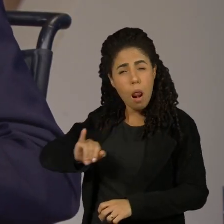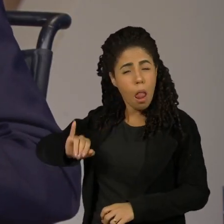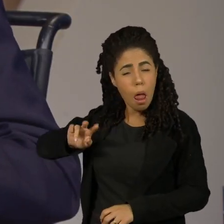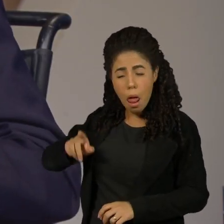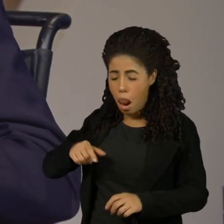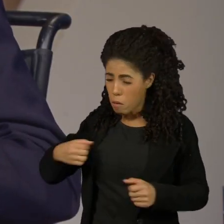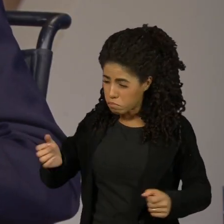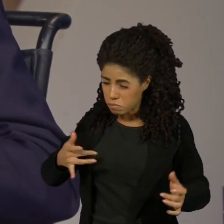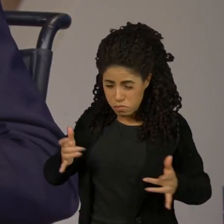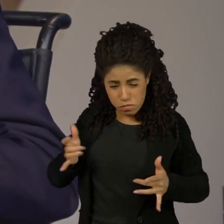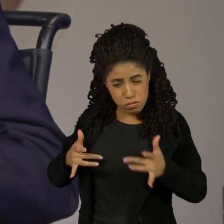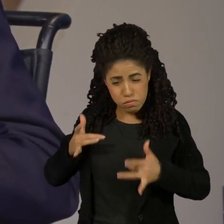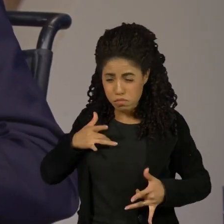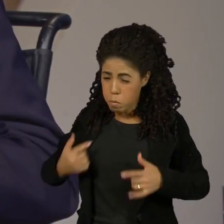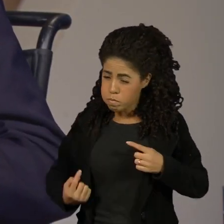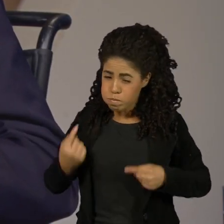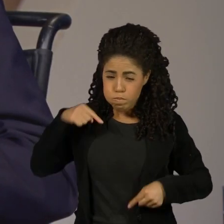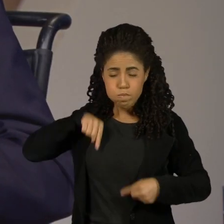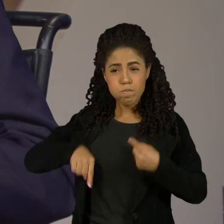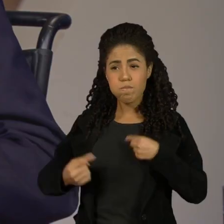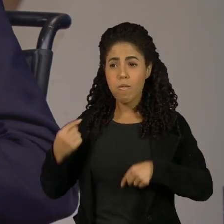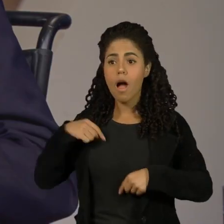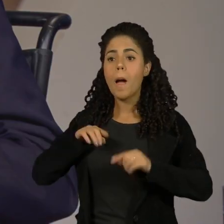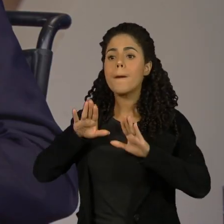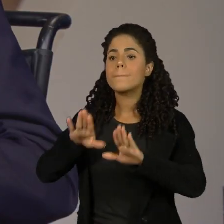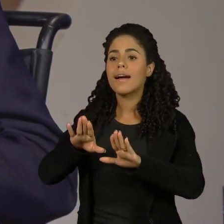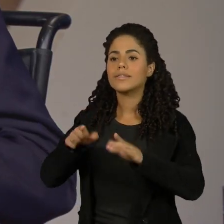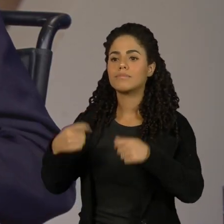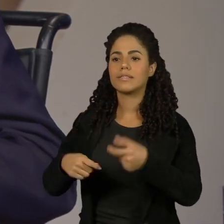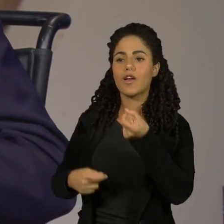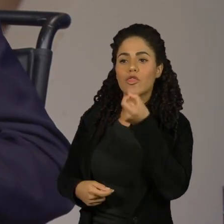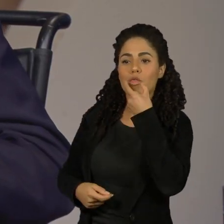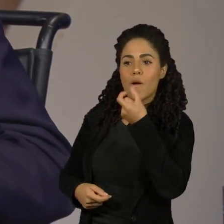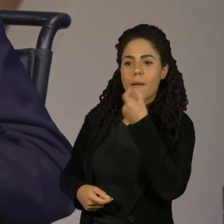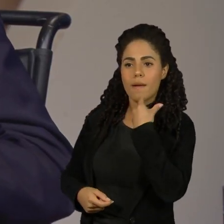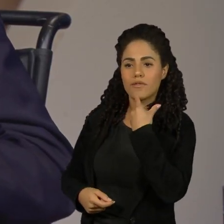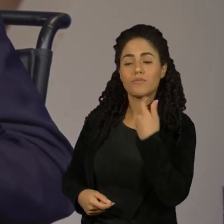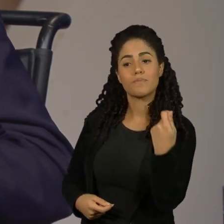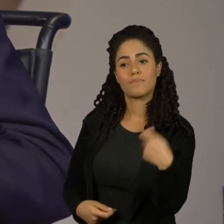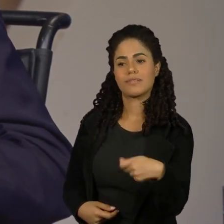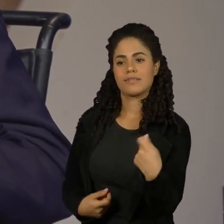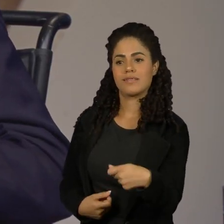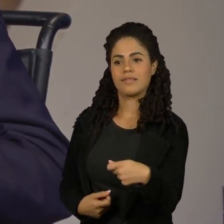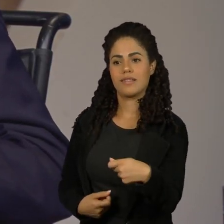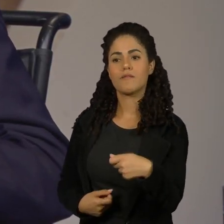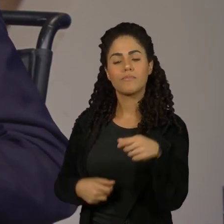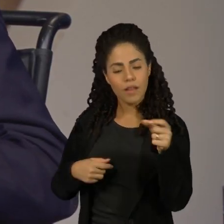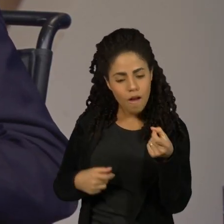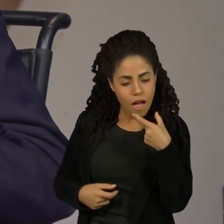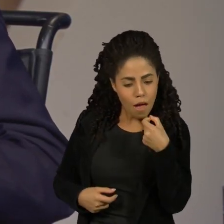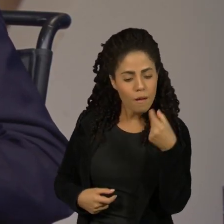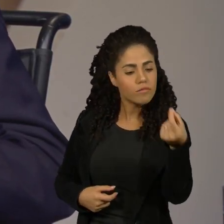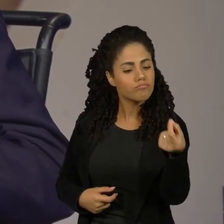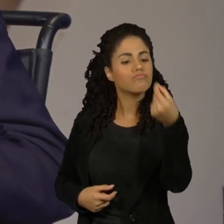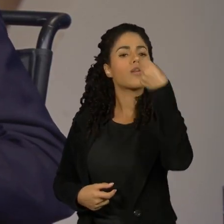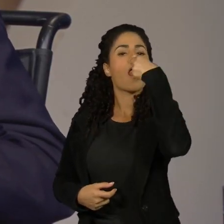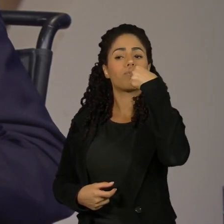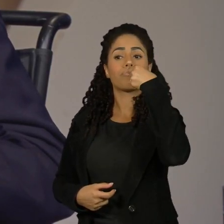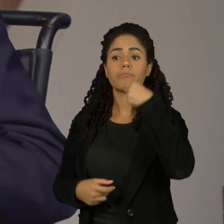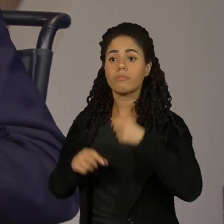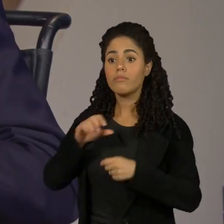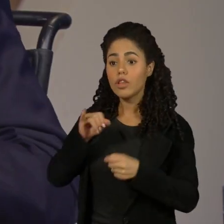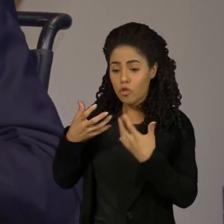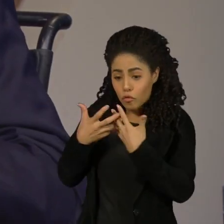que é o vírus. Mas existe um exército bom. E o exército bom está fora, que é o medicamento. E ele só vai